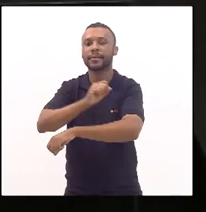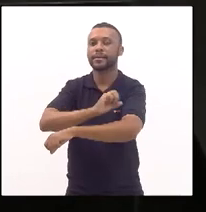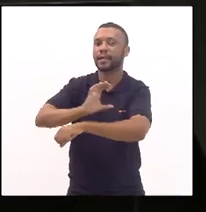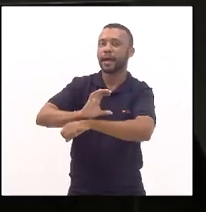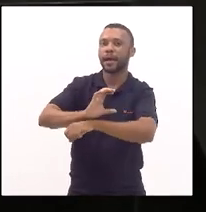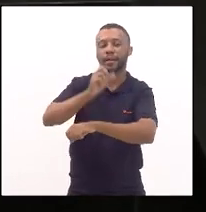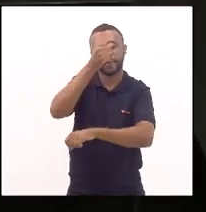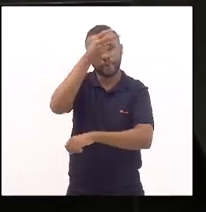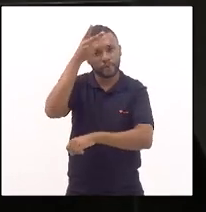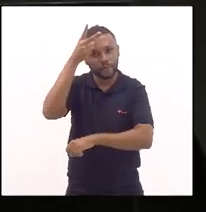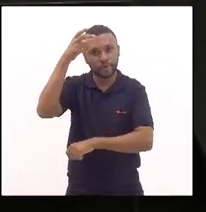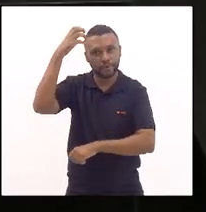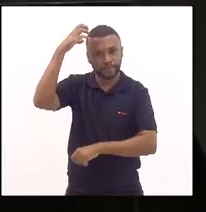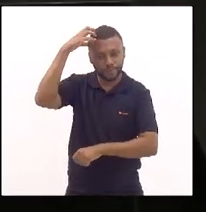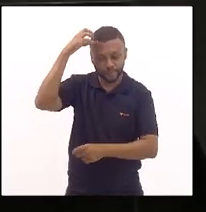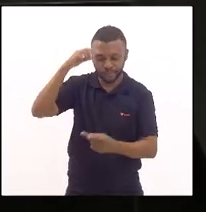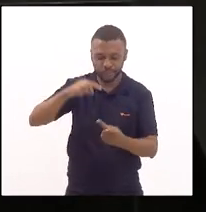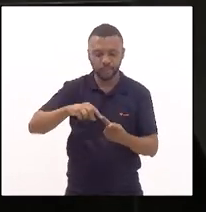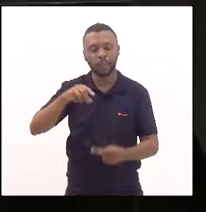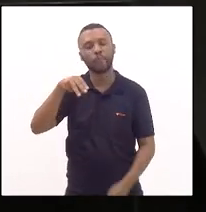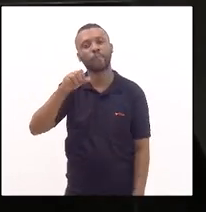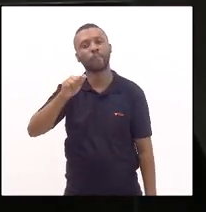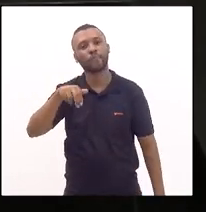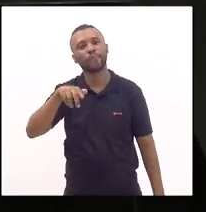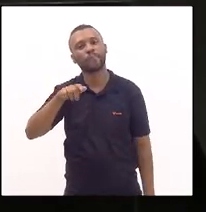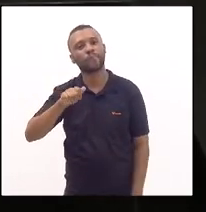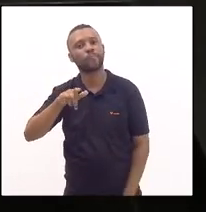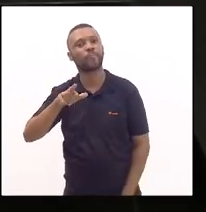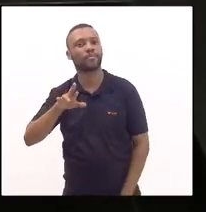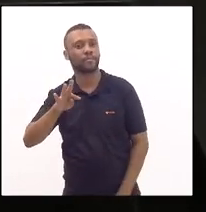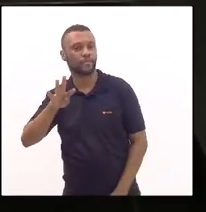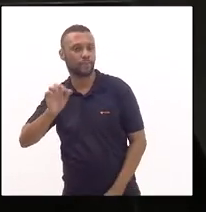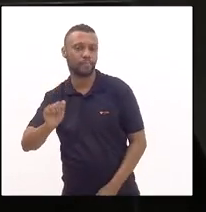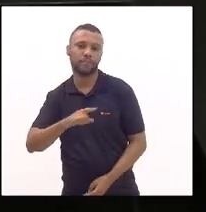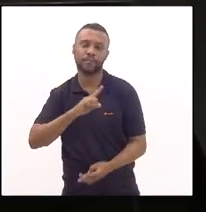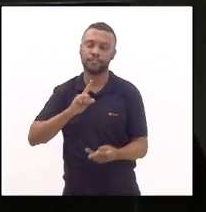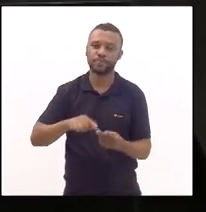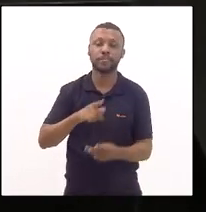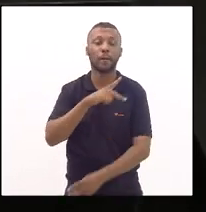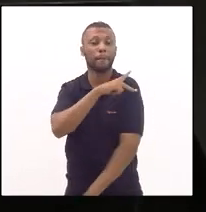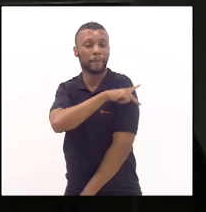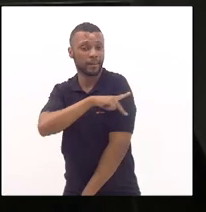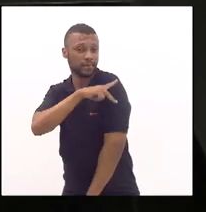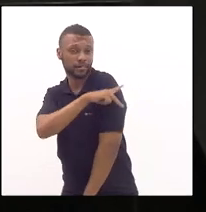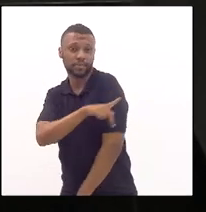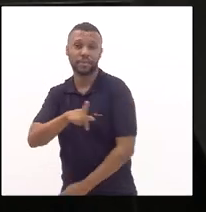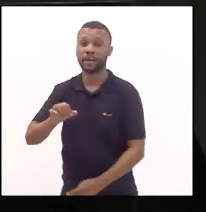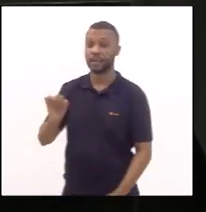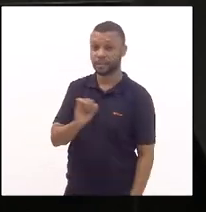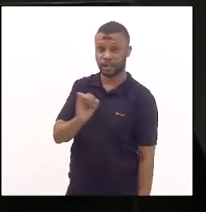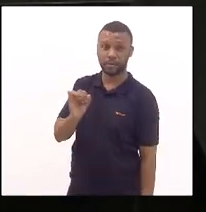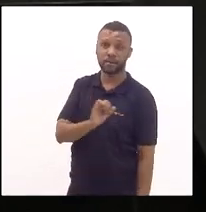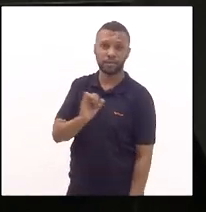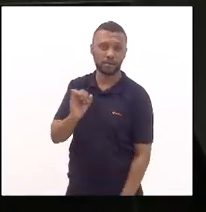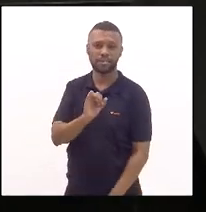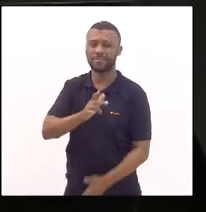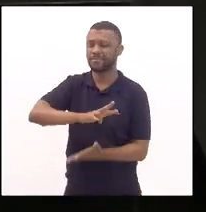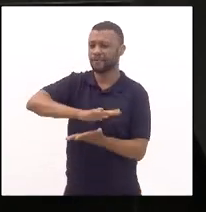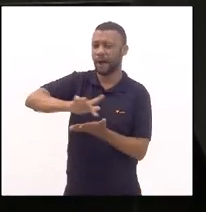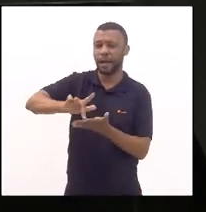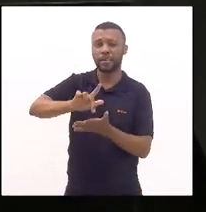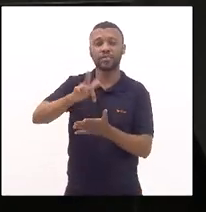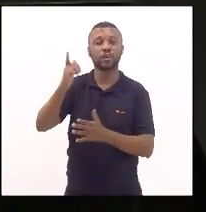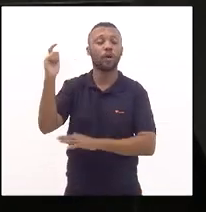Angra dos Reis, Mangaratiba, Paraty, Itaguaí, né, Convention Bureau